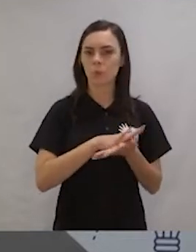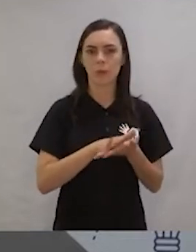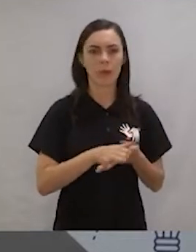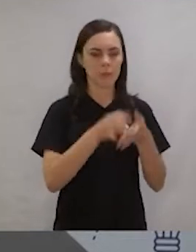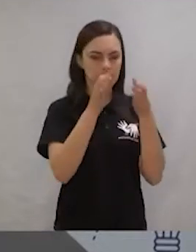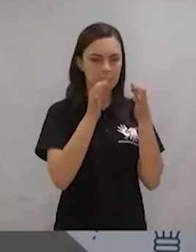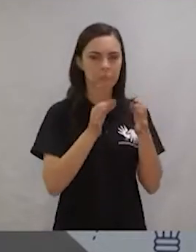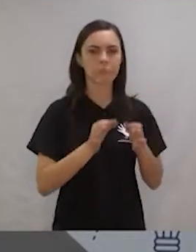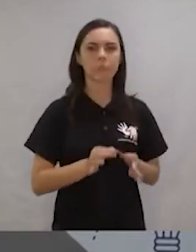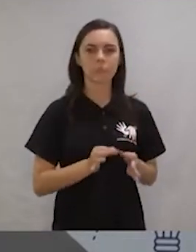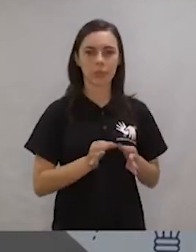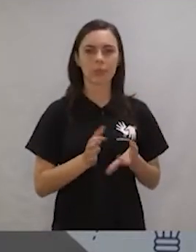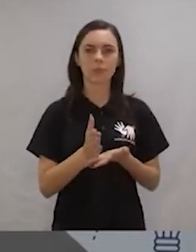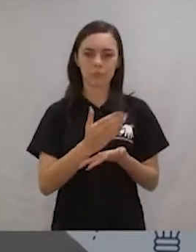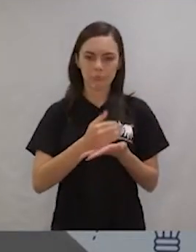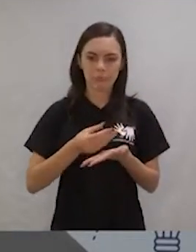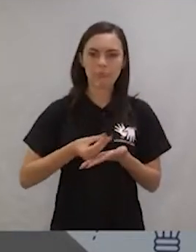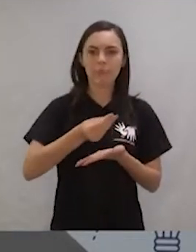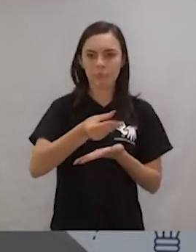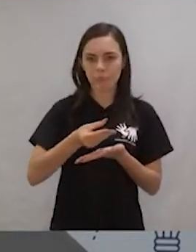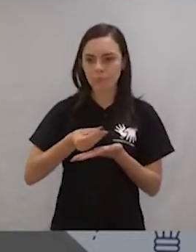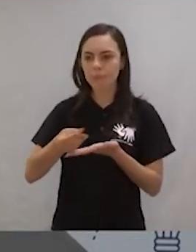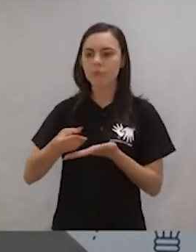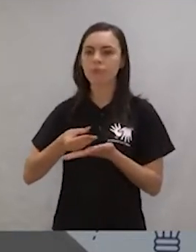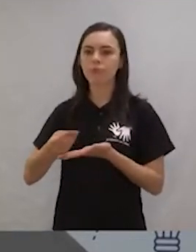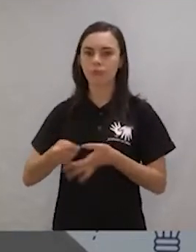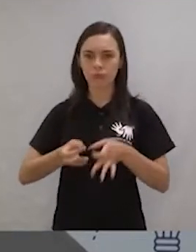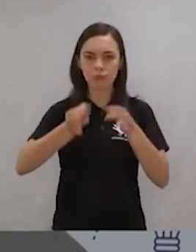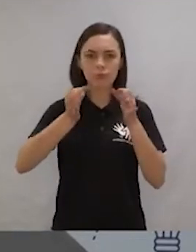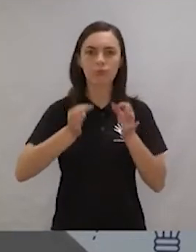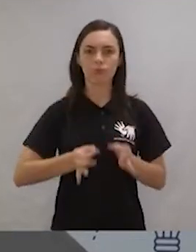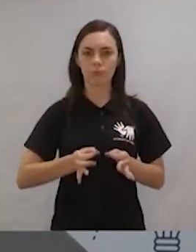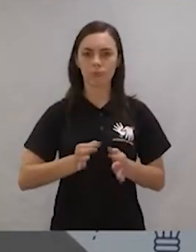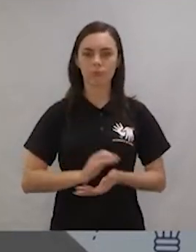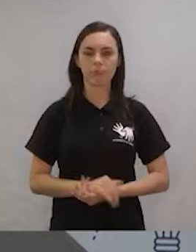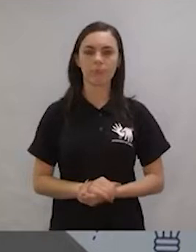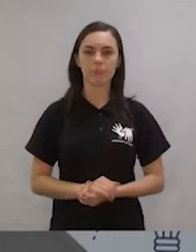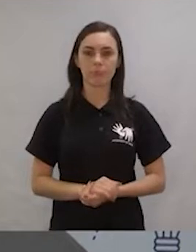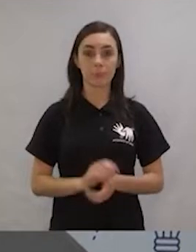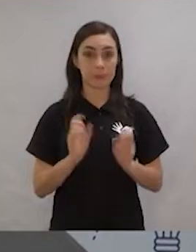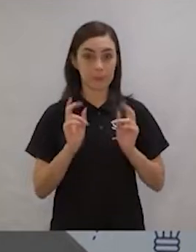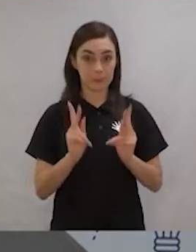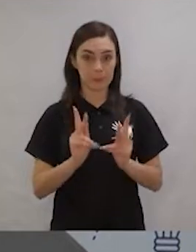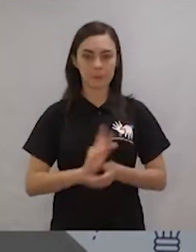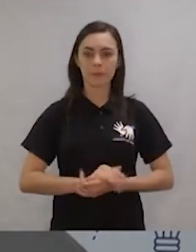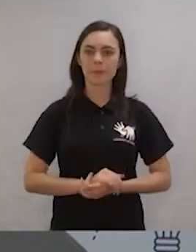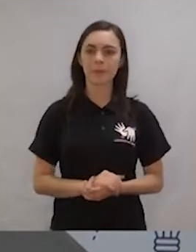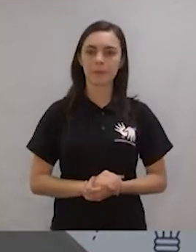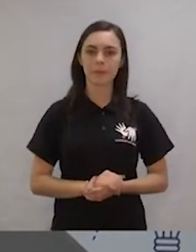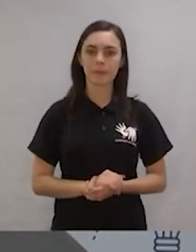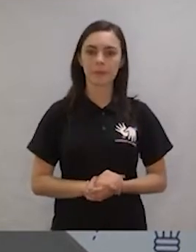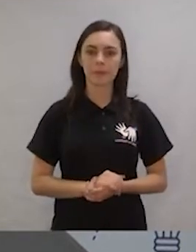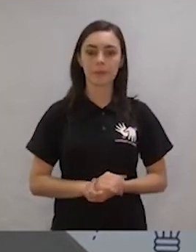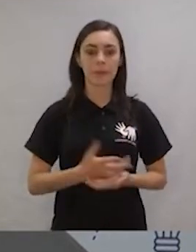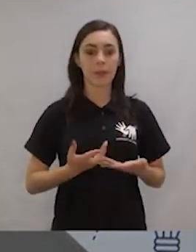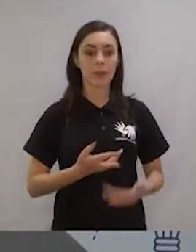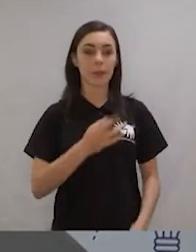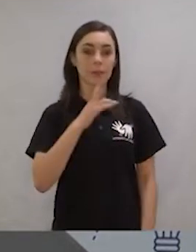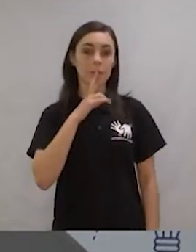exata. Foi feita uma distribuição, uma repartição exata, certo? O